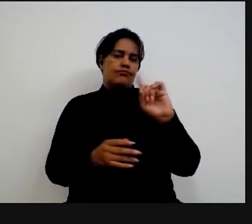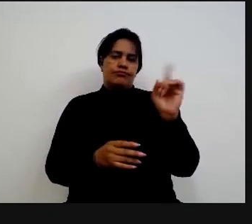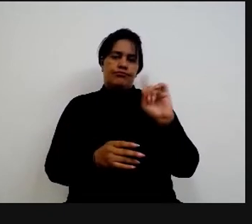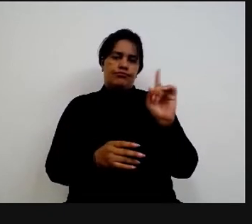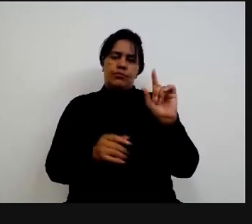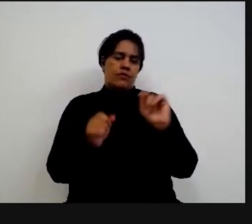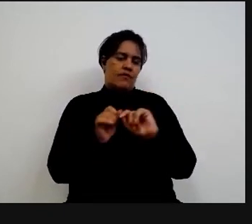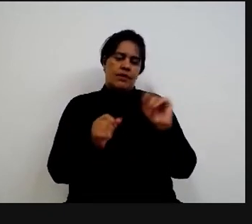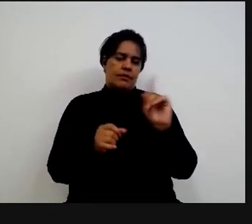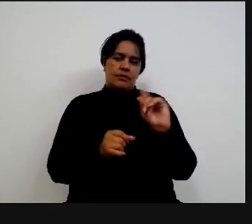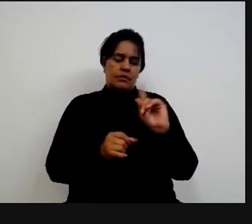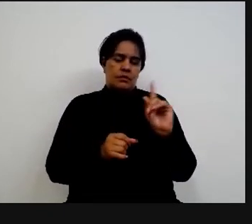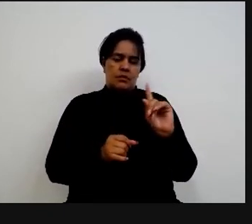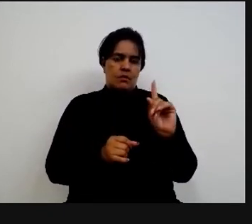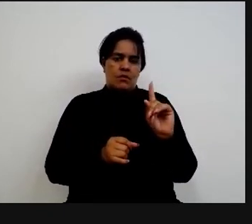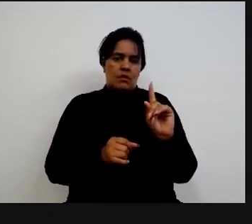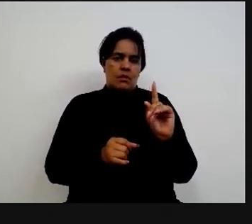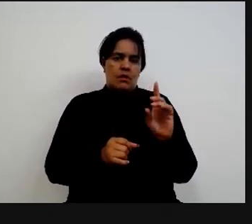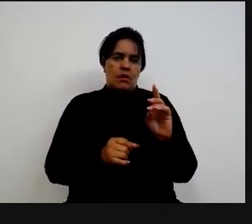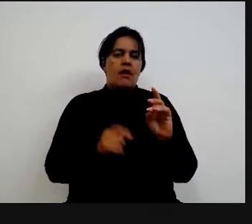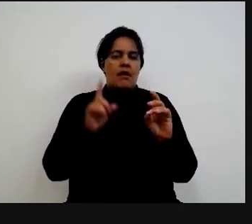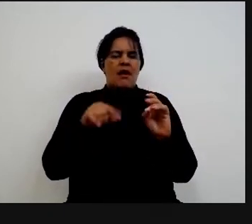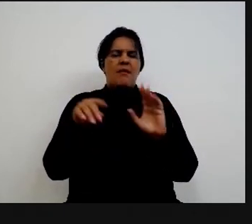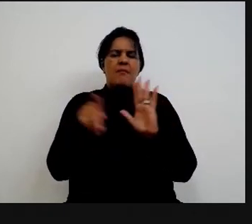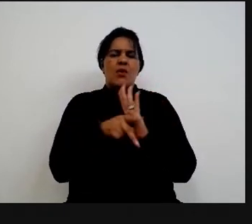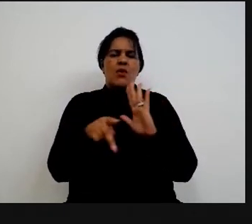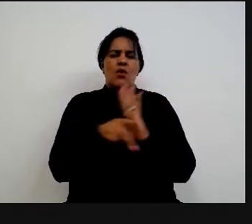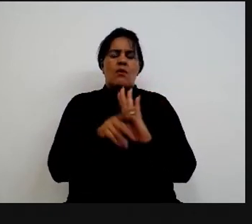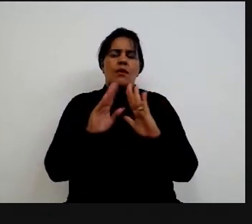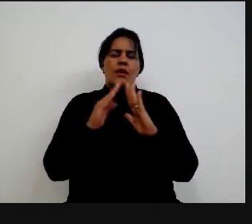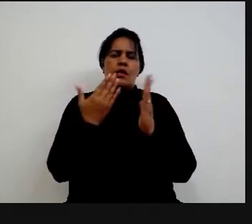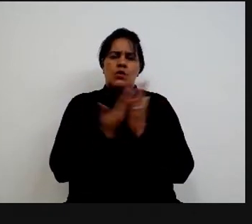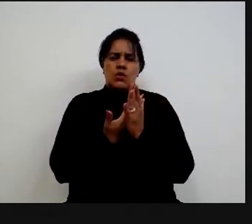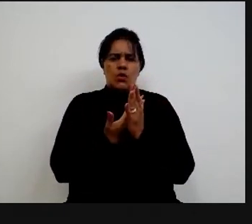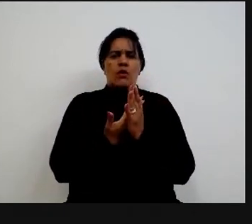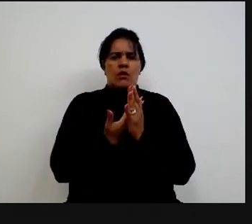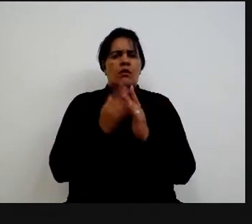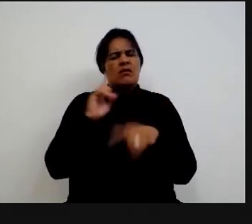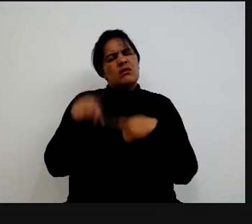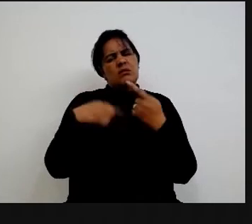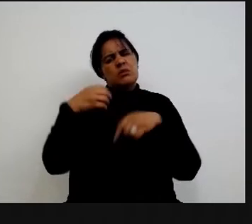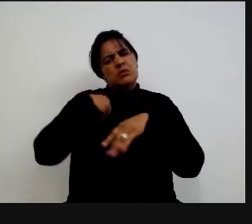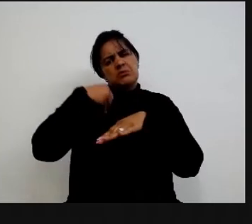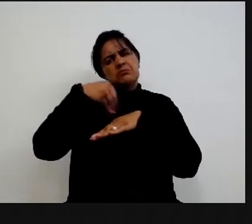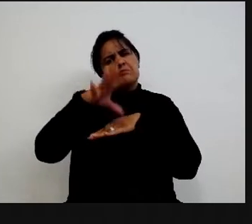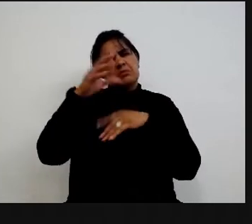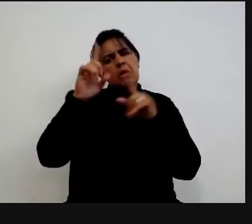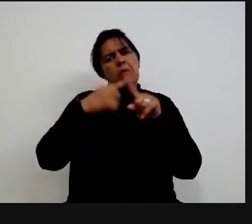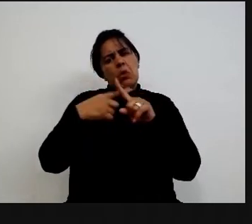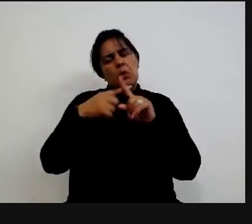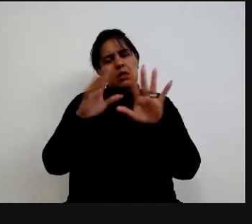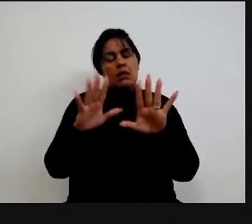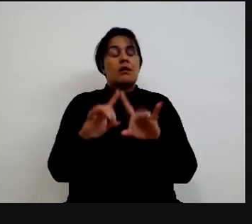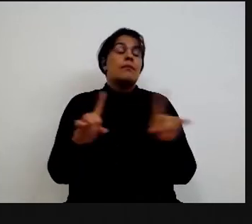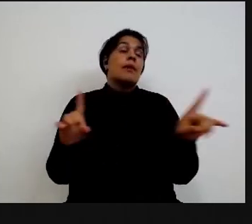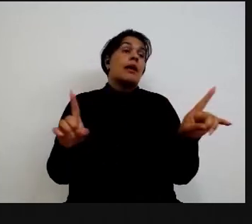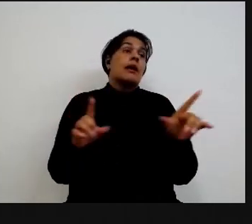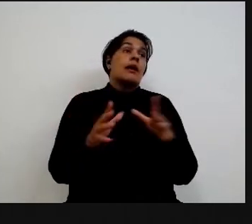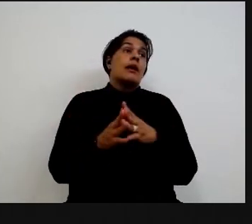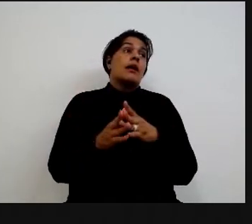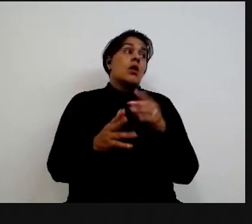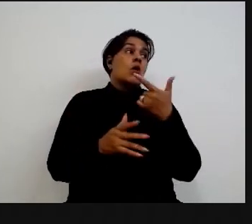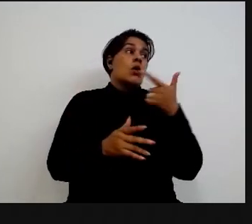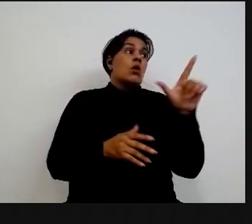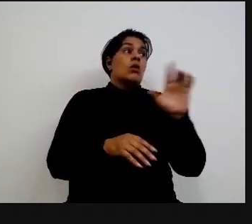outro princípio pedagógico da escola também, depois a gente pode discutir por que isso, né? Mas